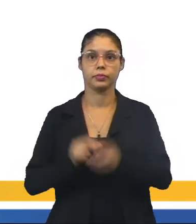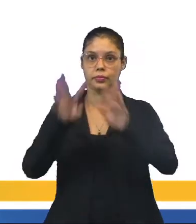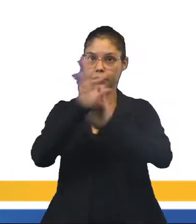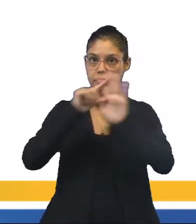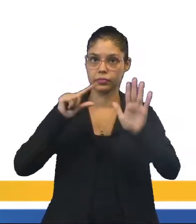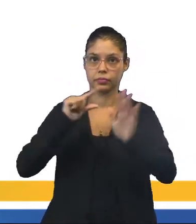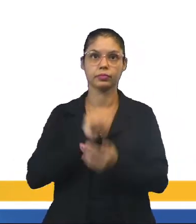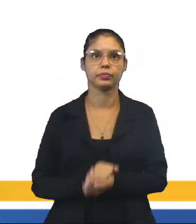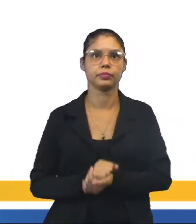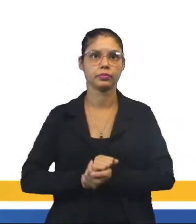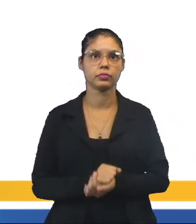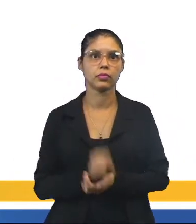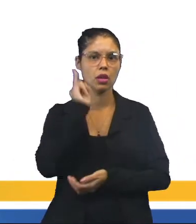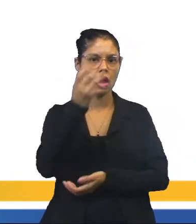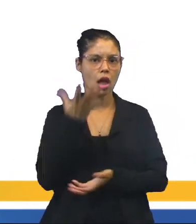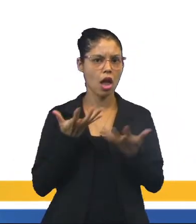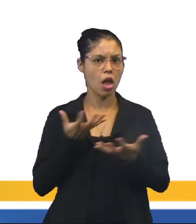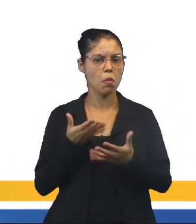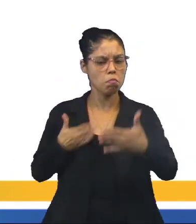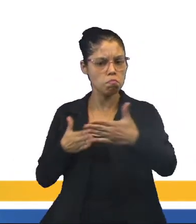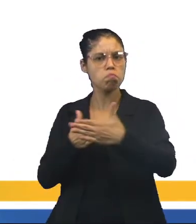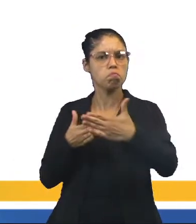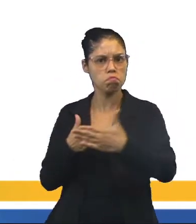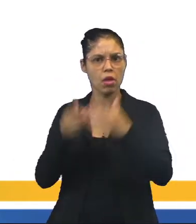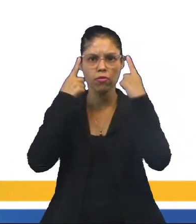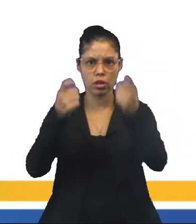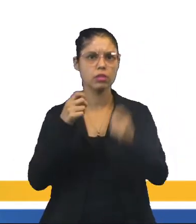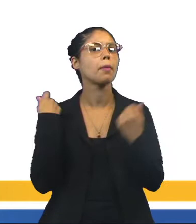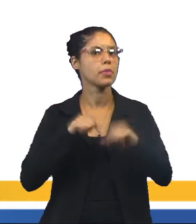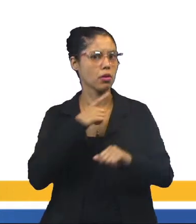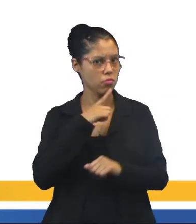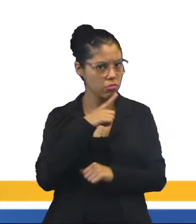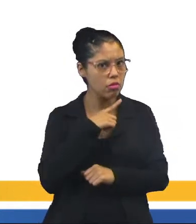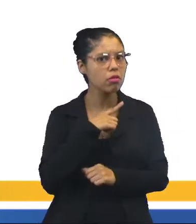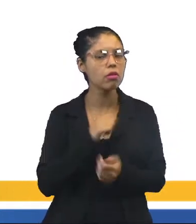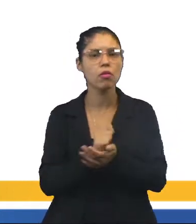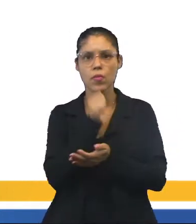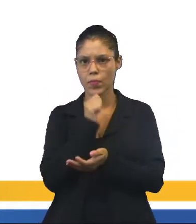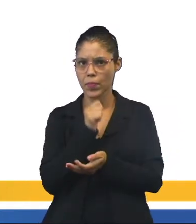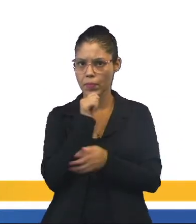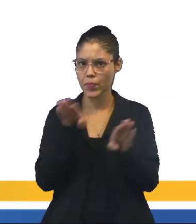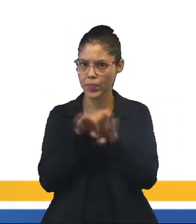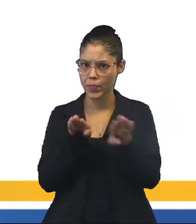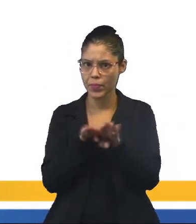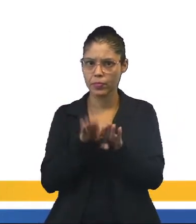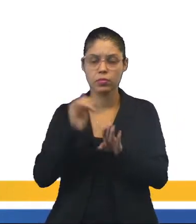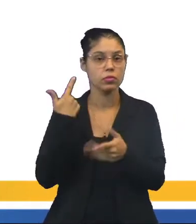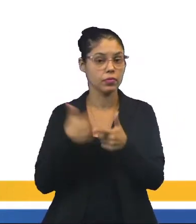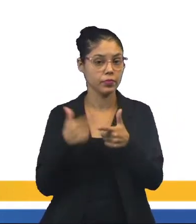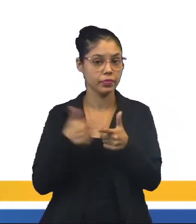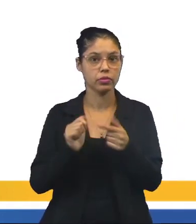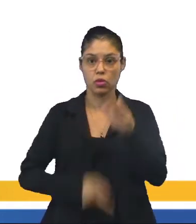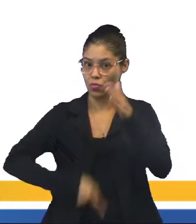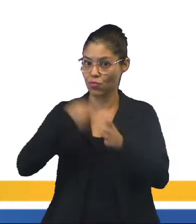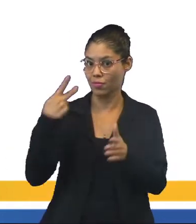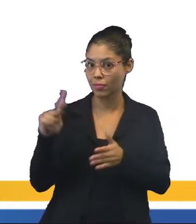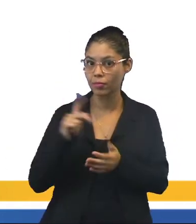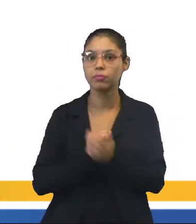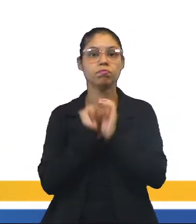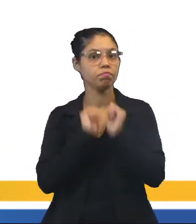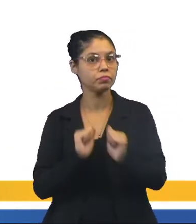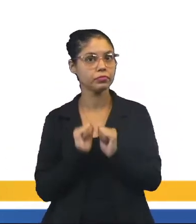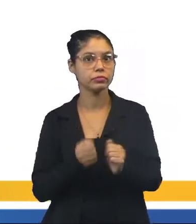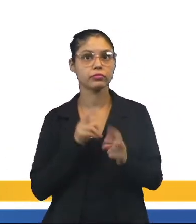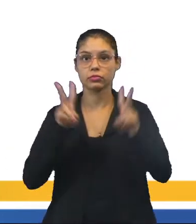trecho. Se queremos combater a violência, temos que lidar também com suas causas e uma delas pode ser